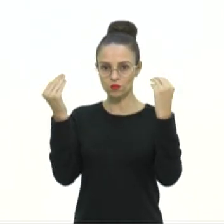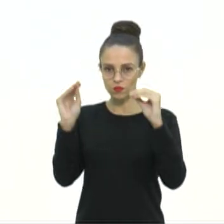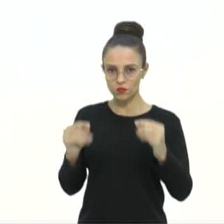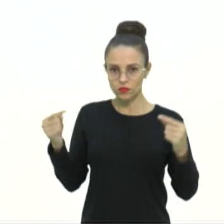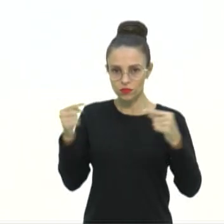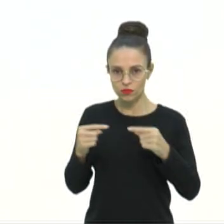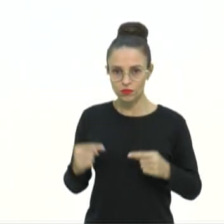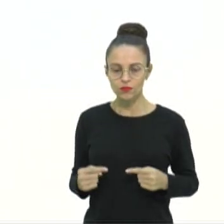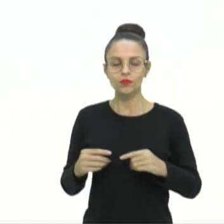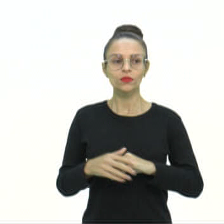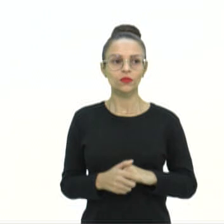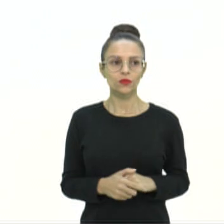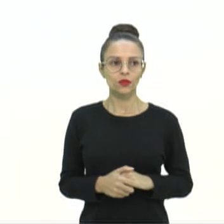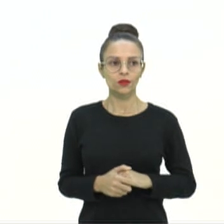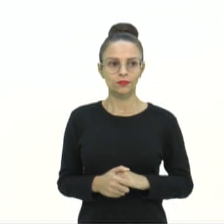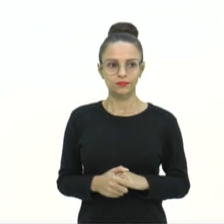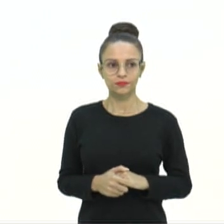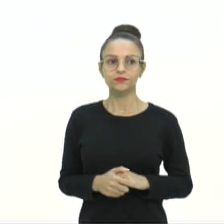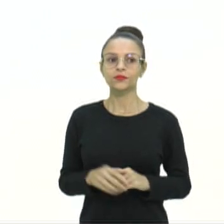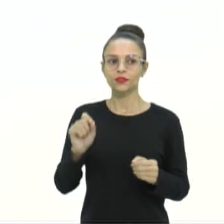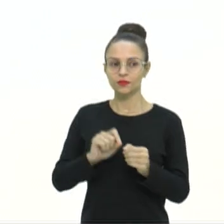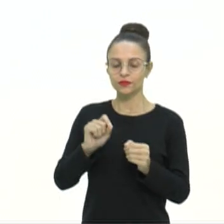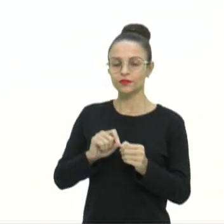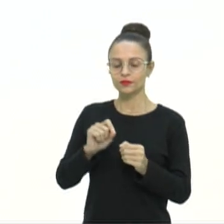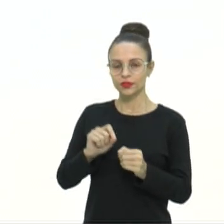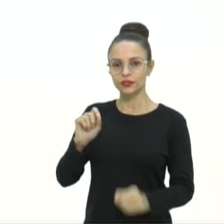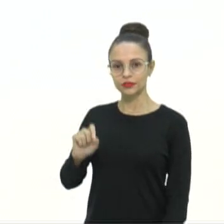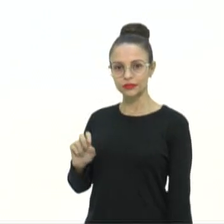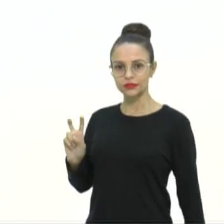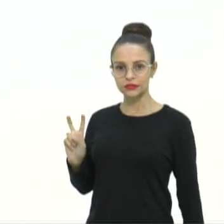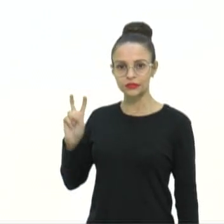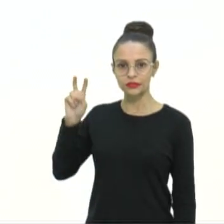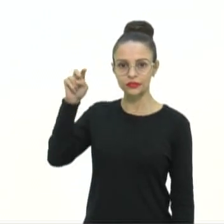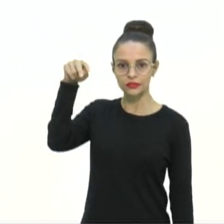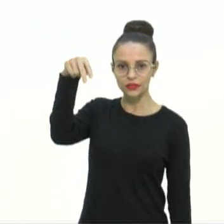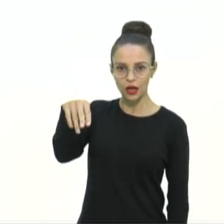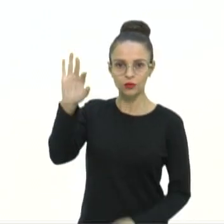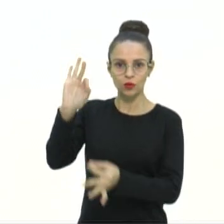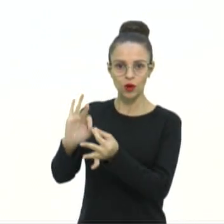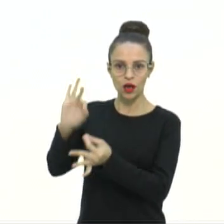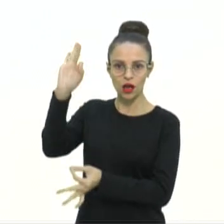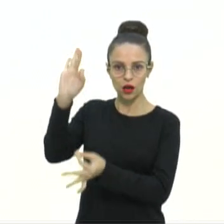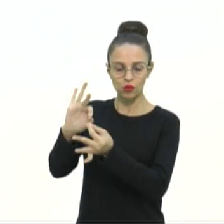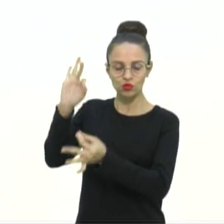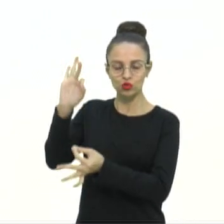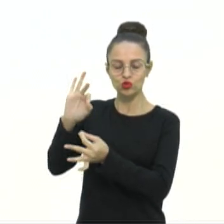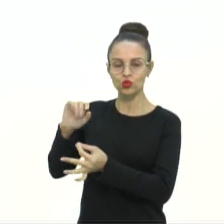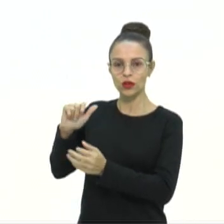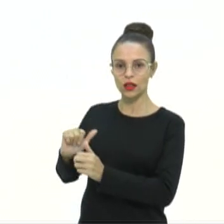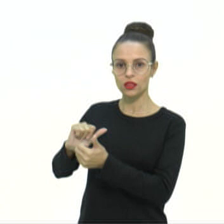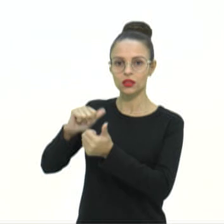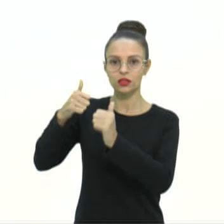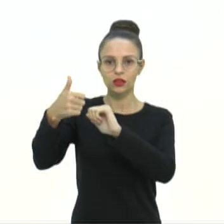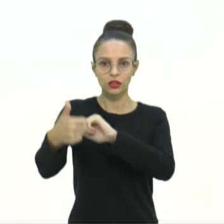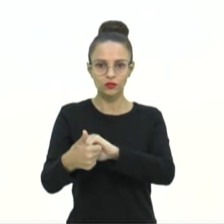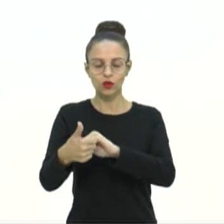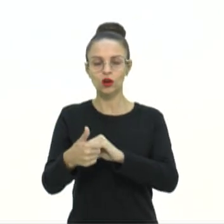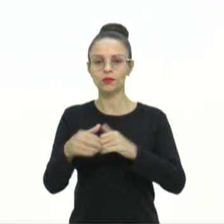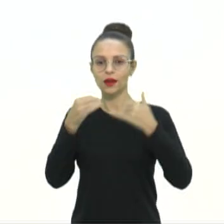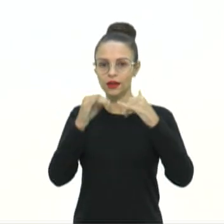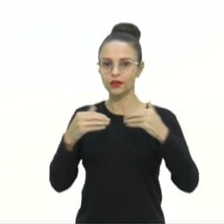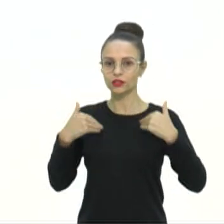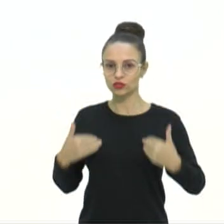seguir. Ao efetuar um salto em altura, um atleta transforma a energia muscular